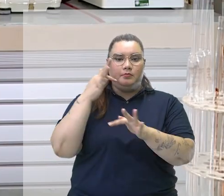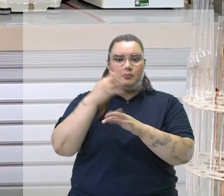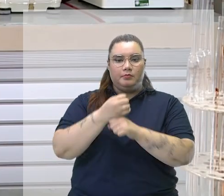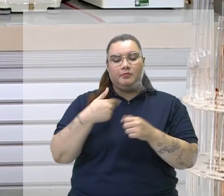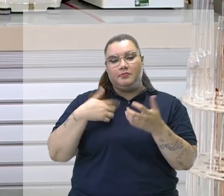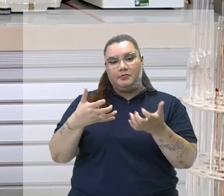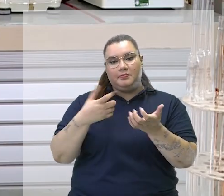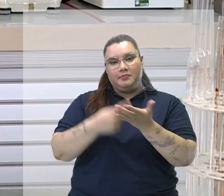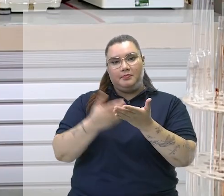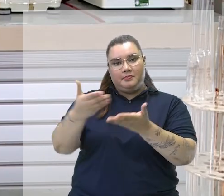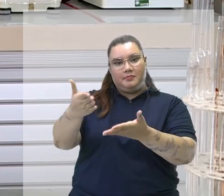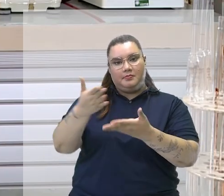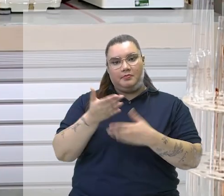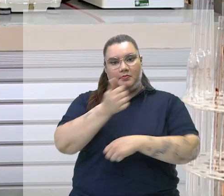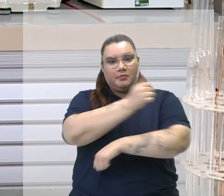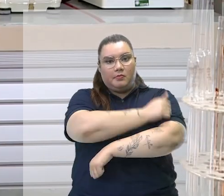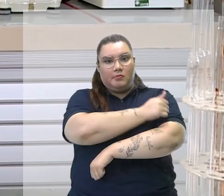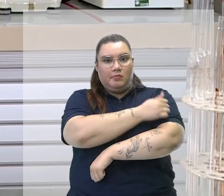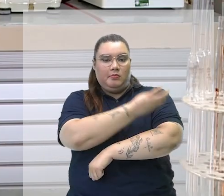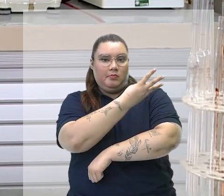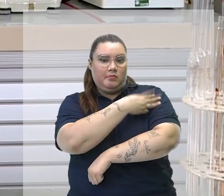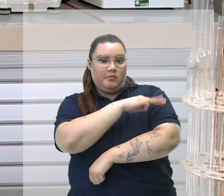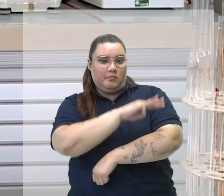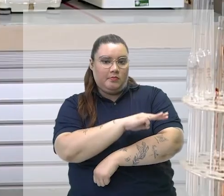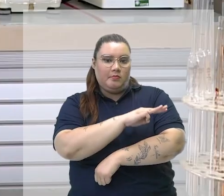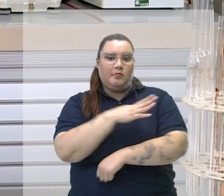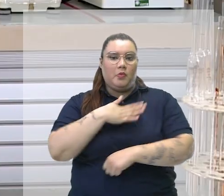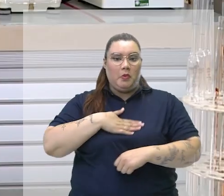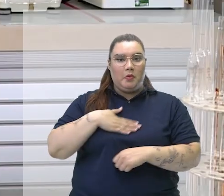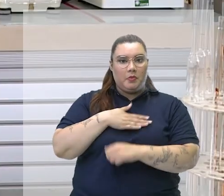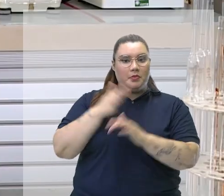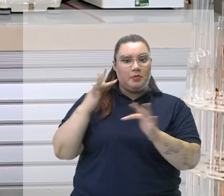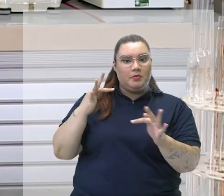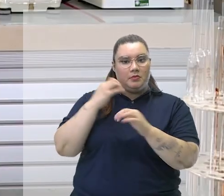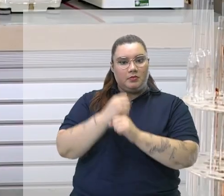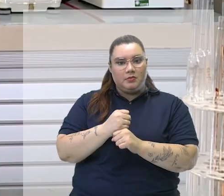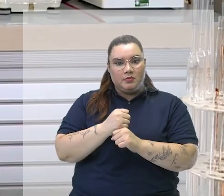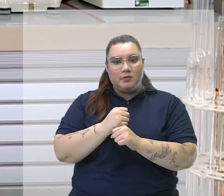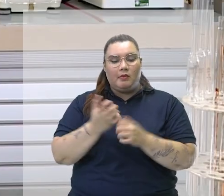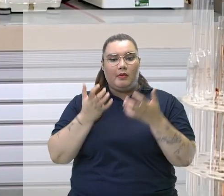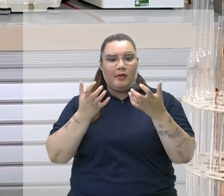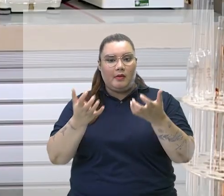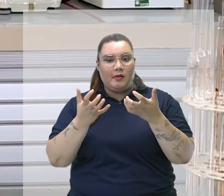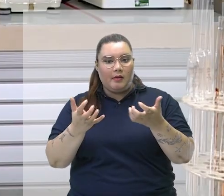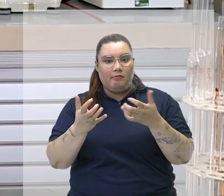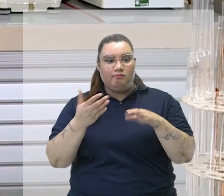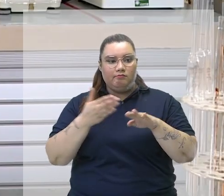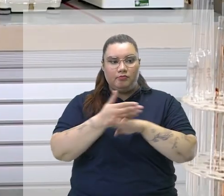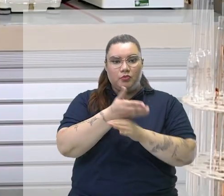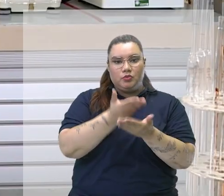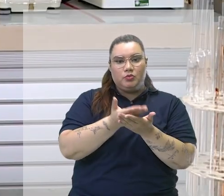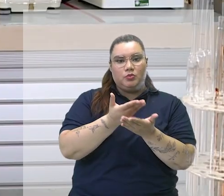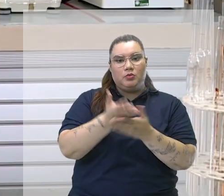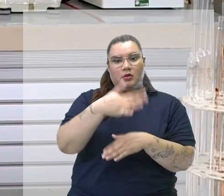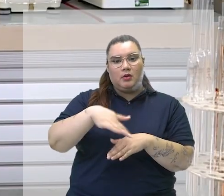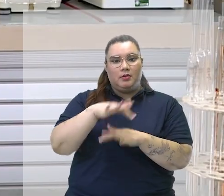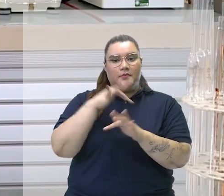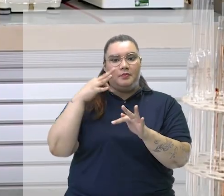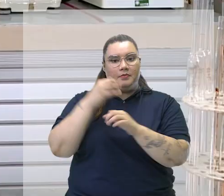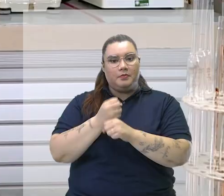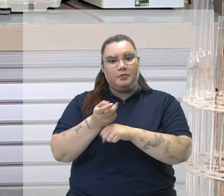física, né? E eu queria convidar os alunos do ensino médio que gostam de física, que pretendem entrar na área de